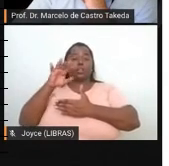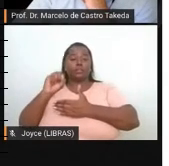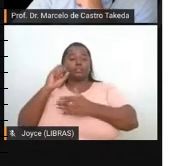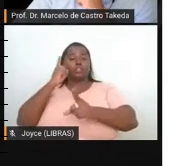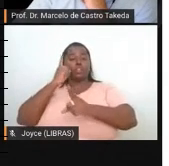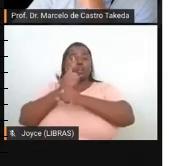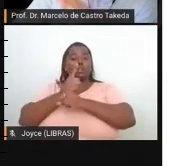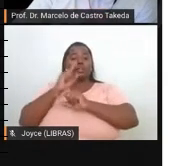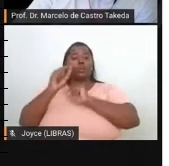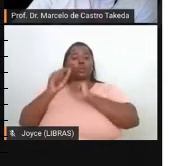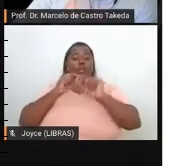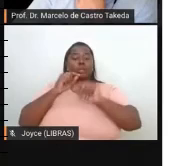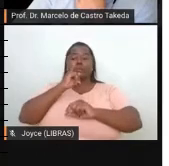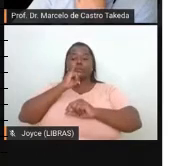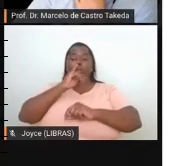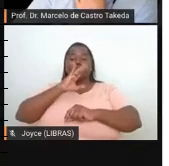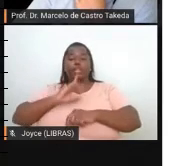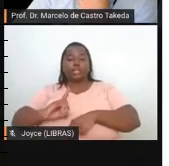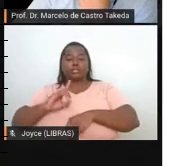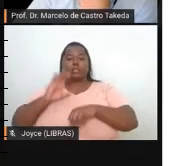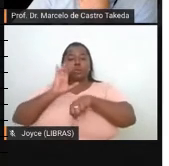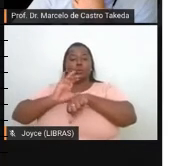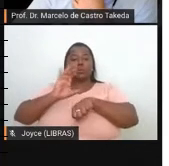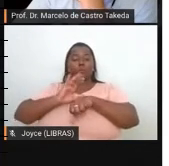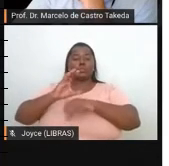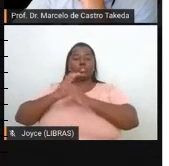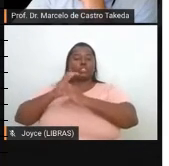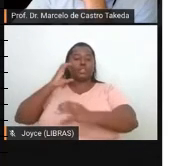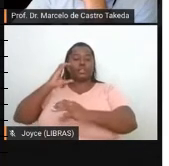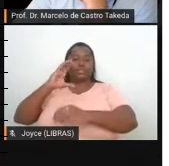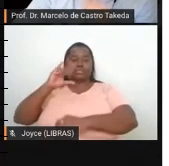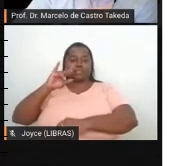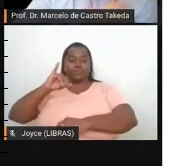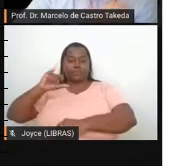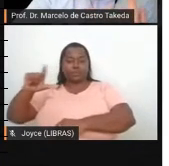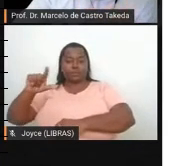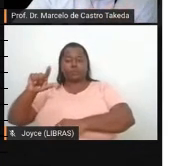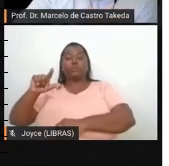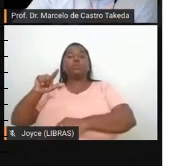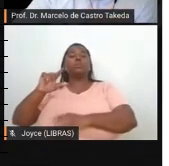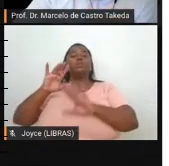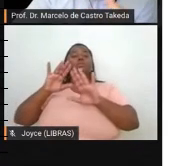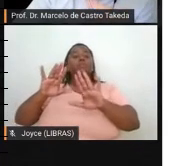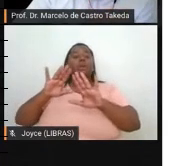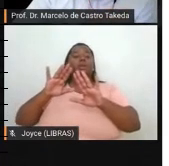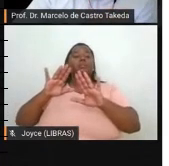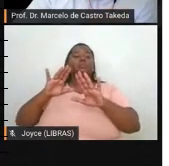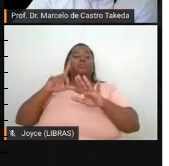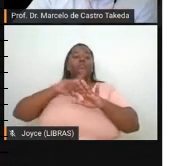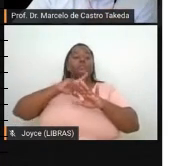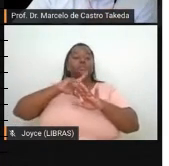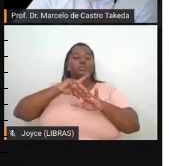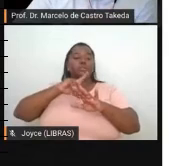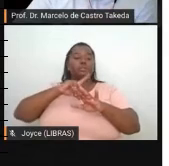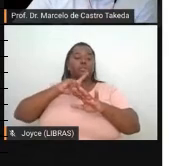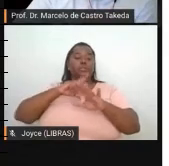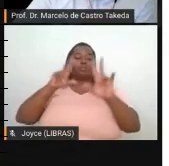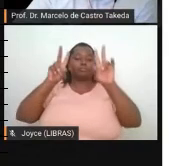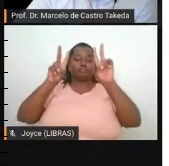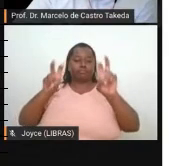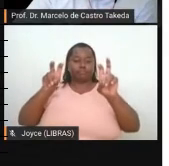do curso de Engenharia Civil, isso aqui em branco. Tá? Na medida que a gente insere questões